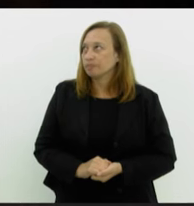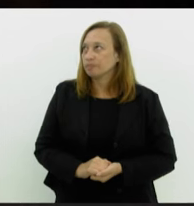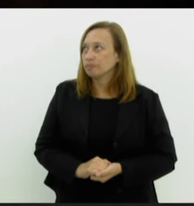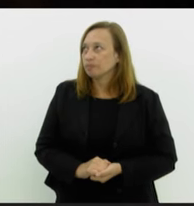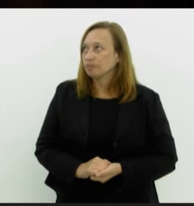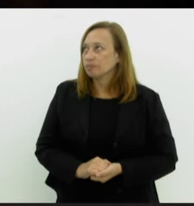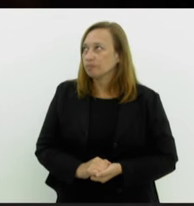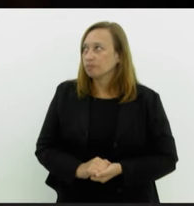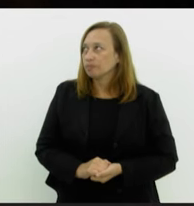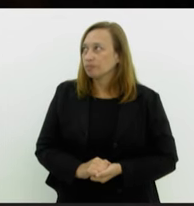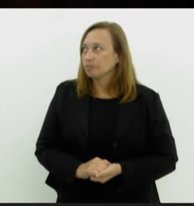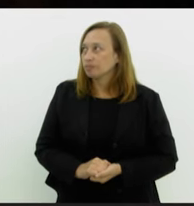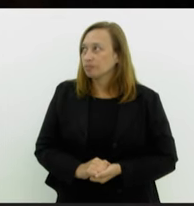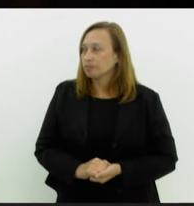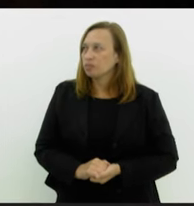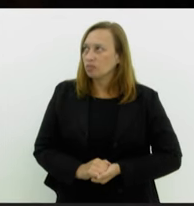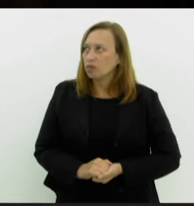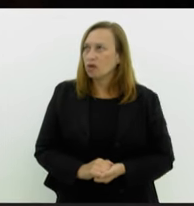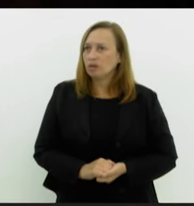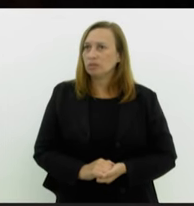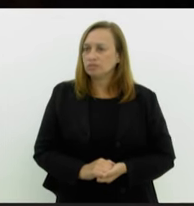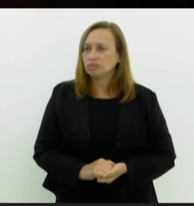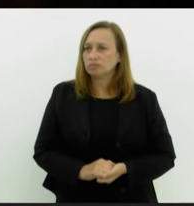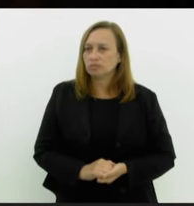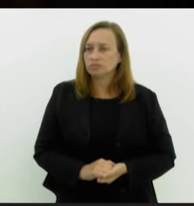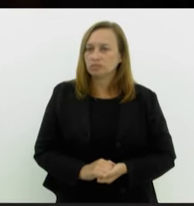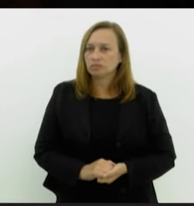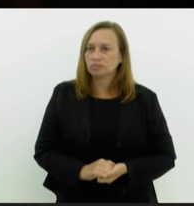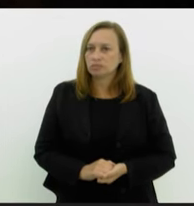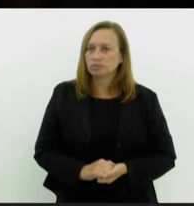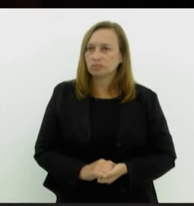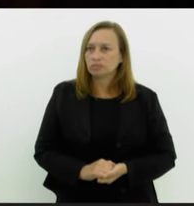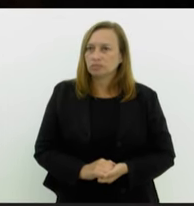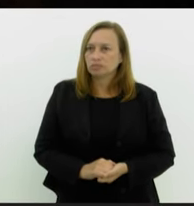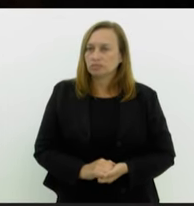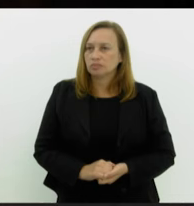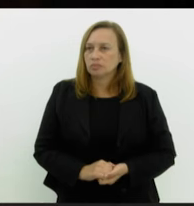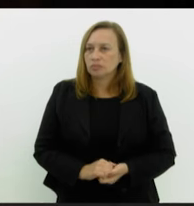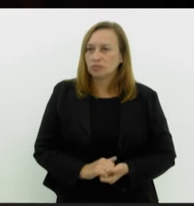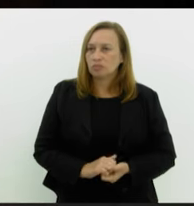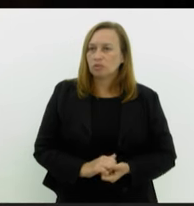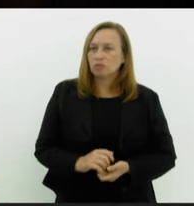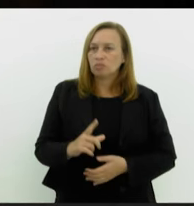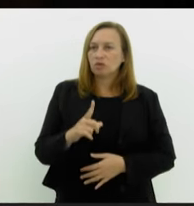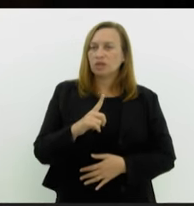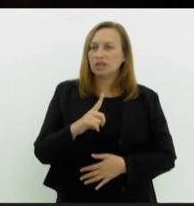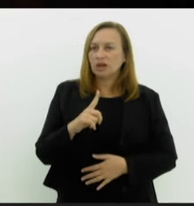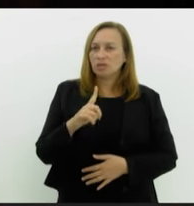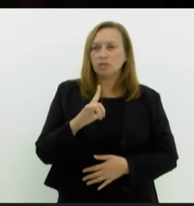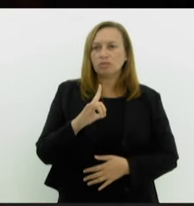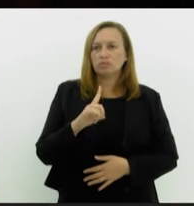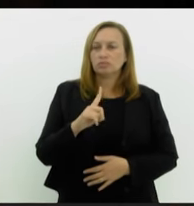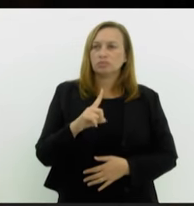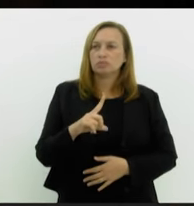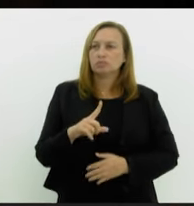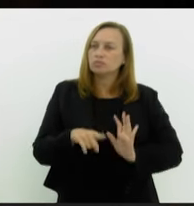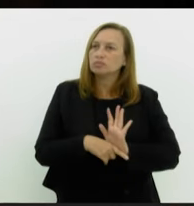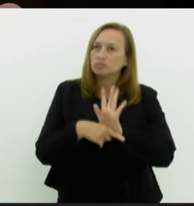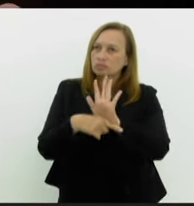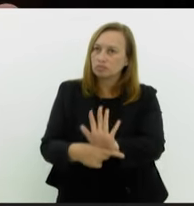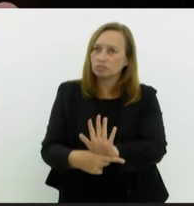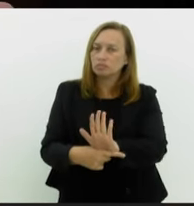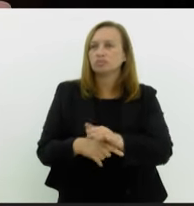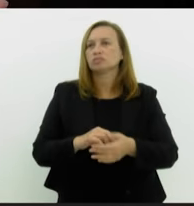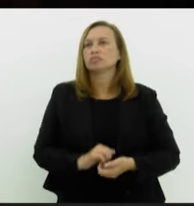eh me lembrou que nós tivemos uma defensora que que que ajudou na na